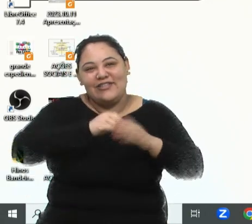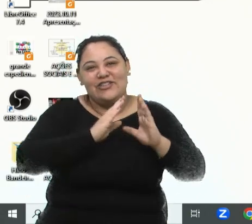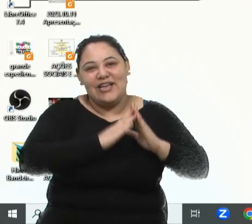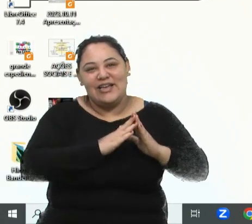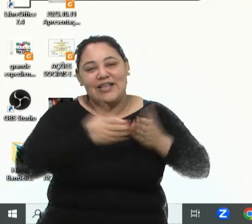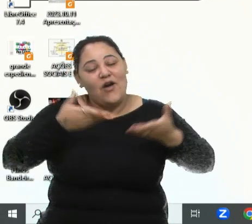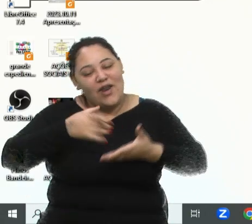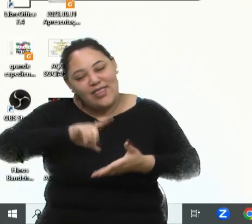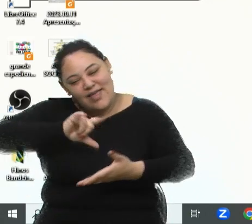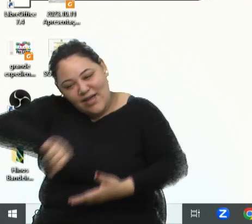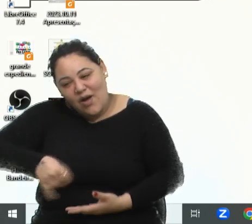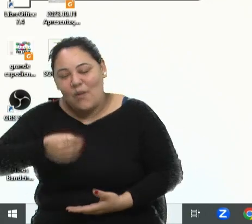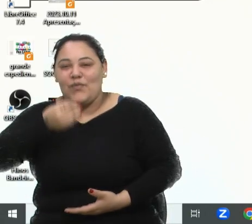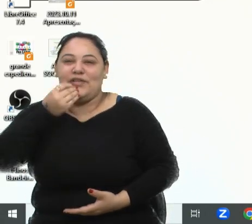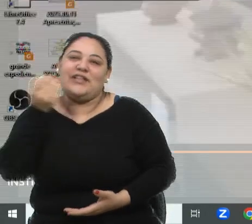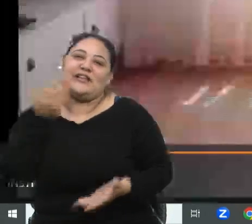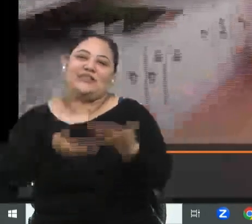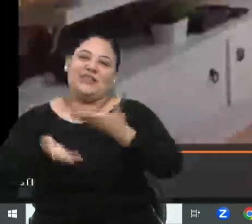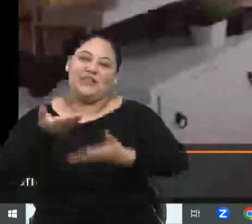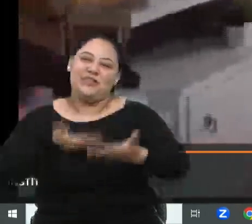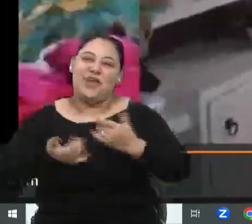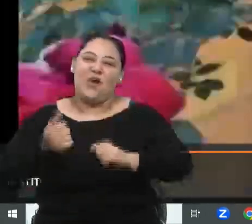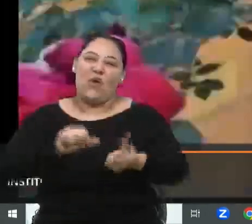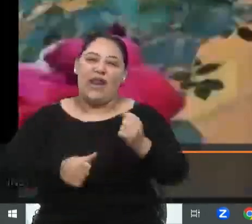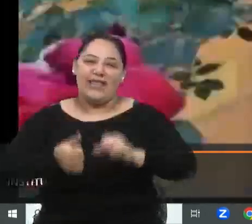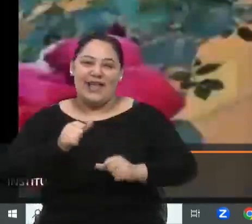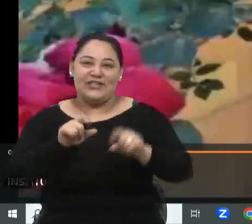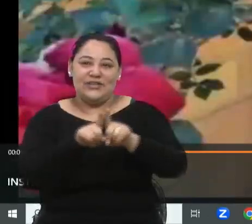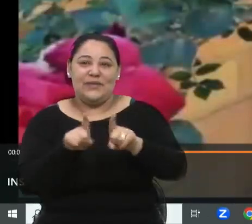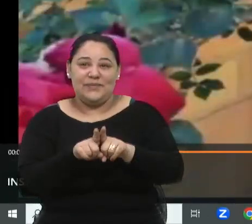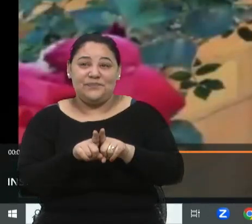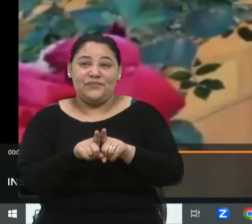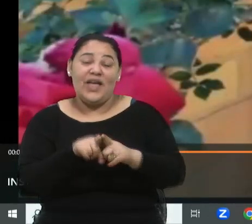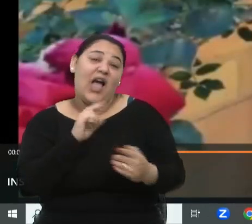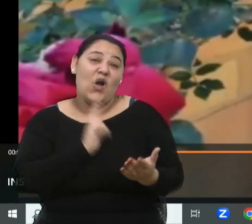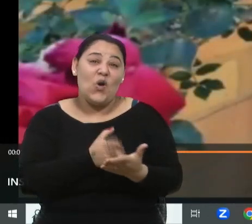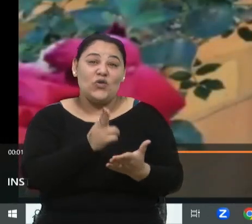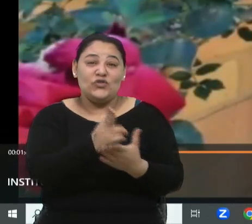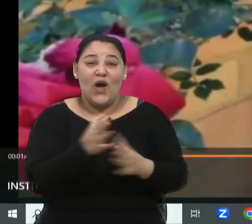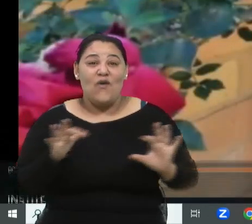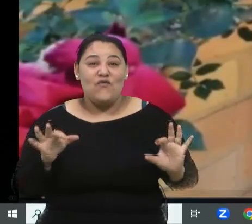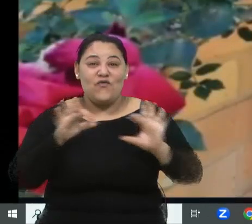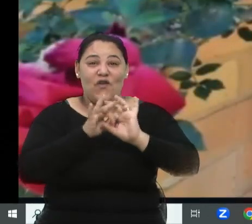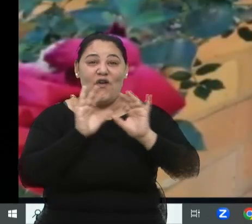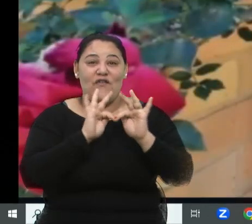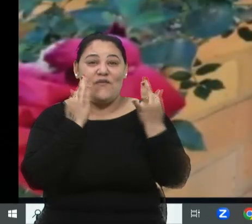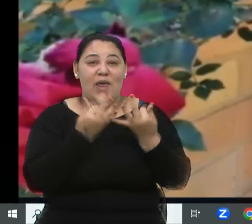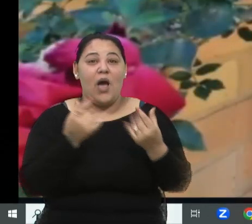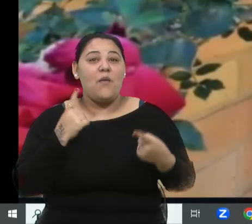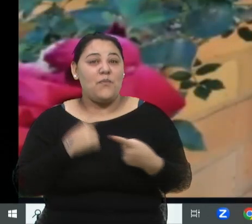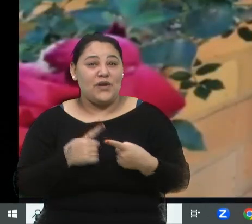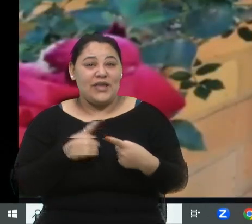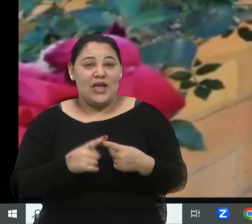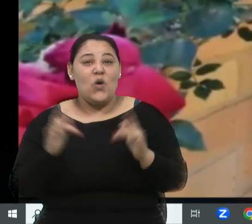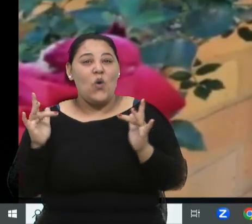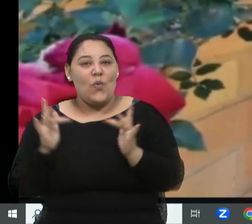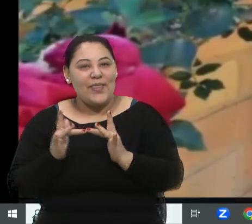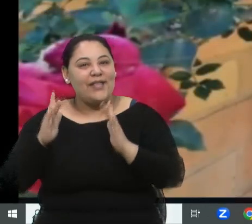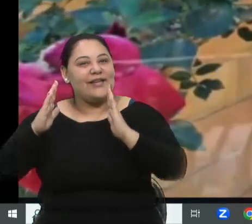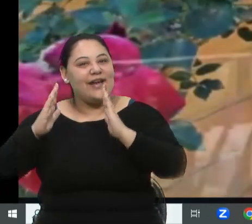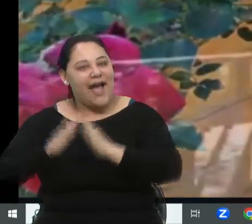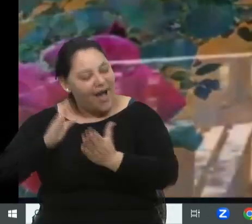estará oportunizando o atendimento de qualidade e ainda mantendo o vínculo, pois o contato em casa é